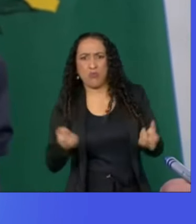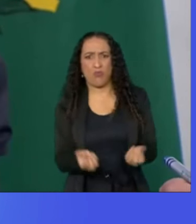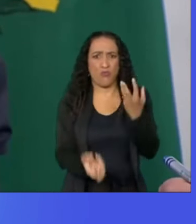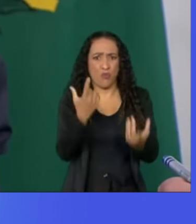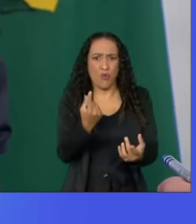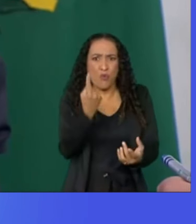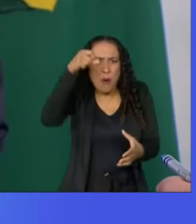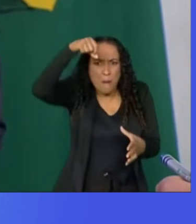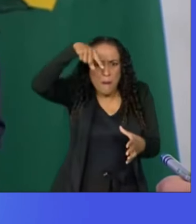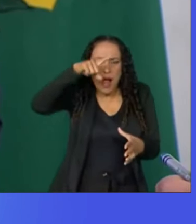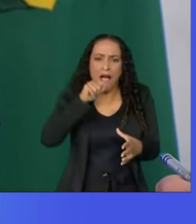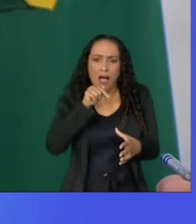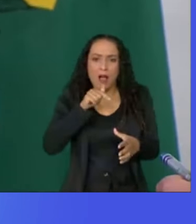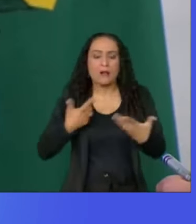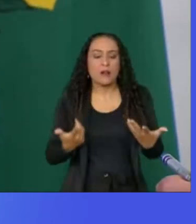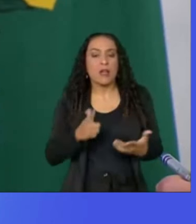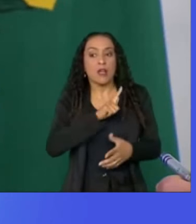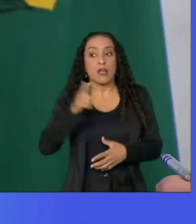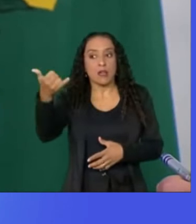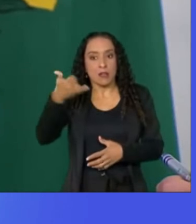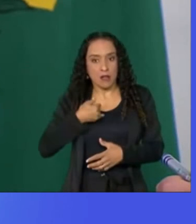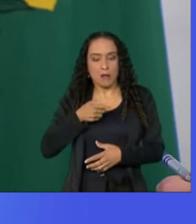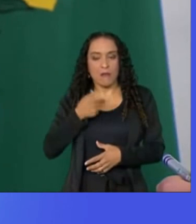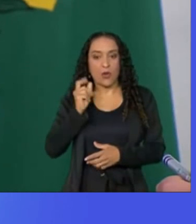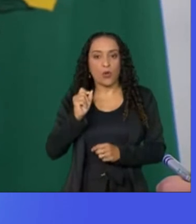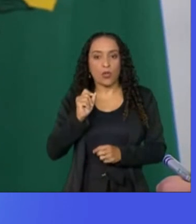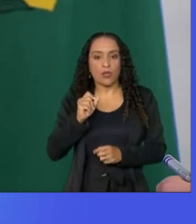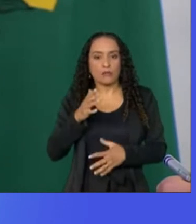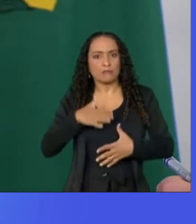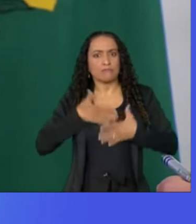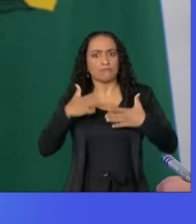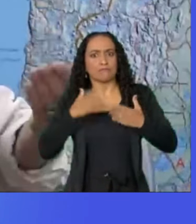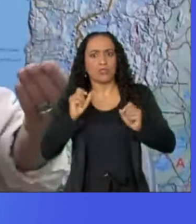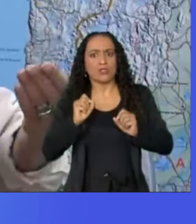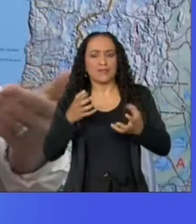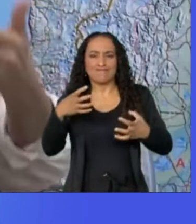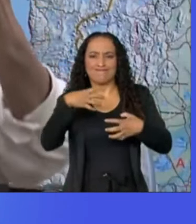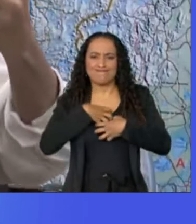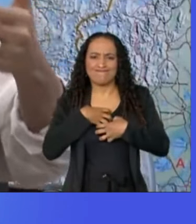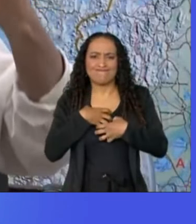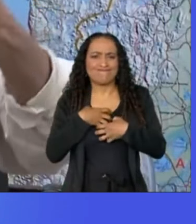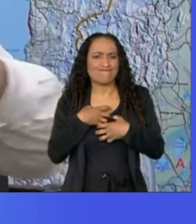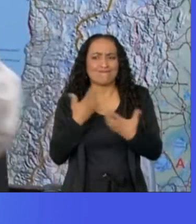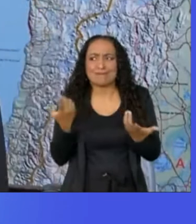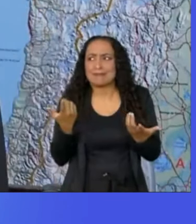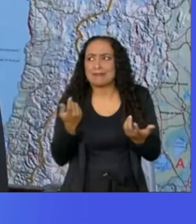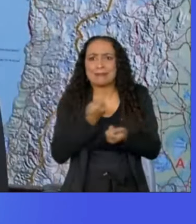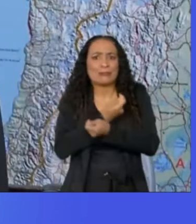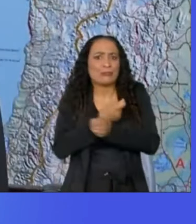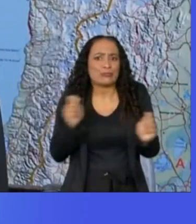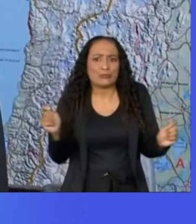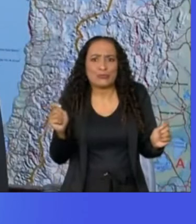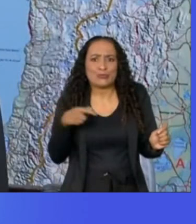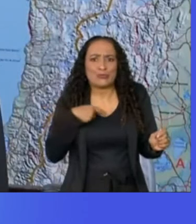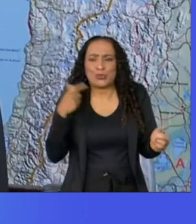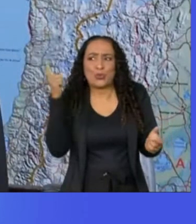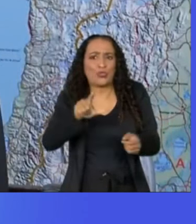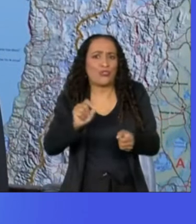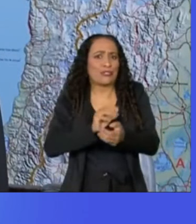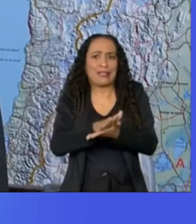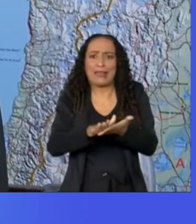e o governador disse Marina o que mais me impressionou foi a sensação de impotência porque era como se fôssemos uma gota de